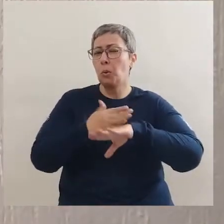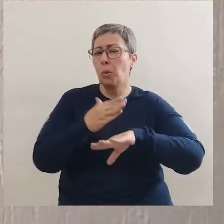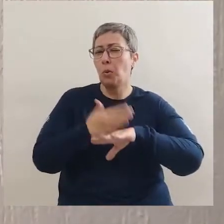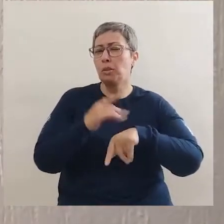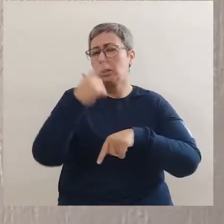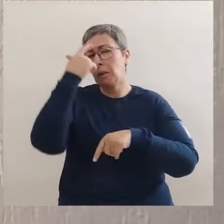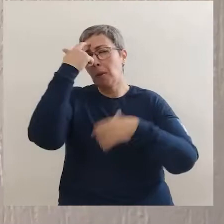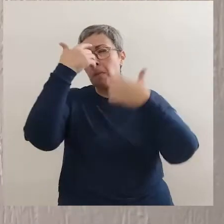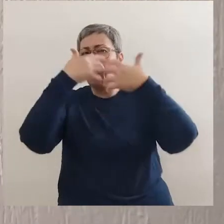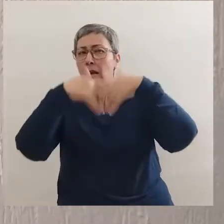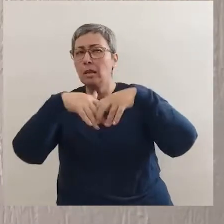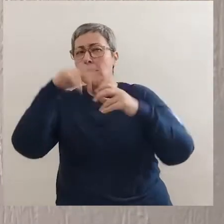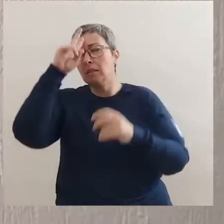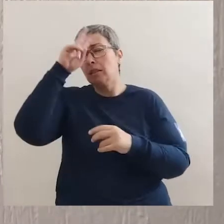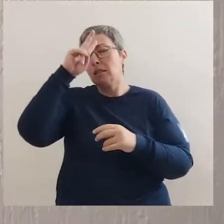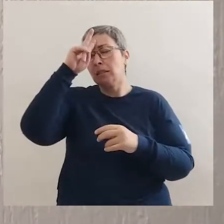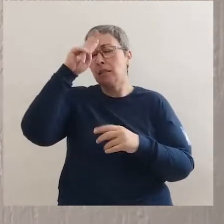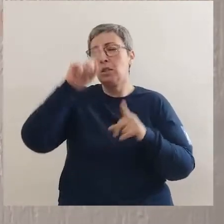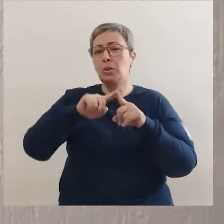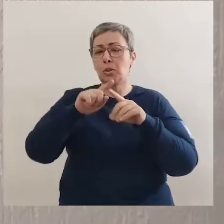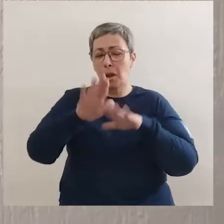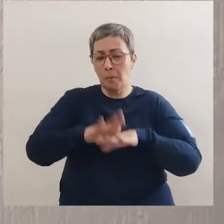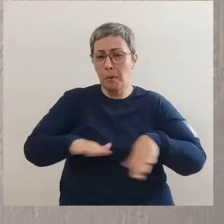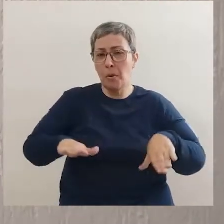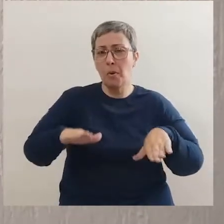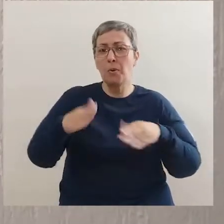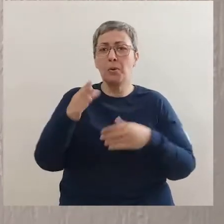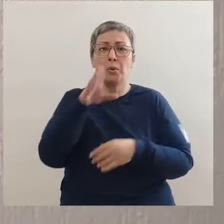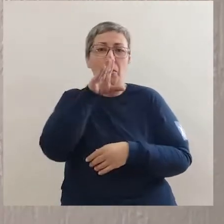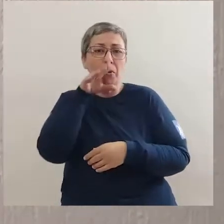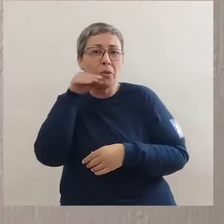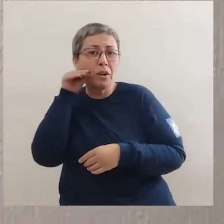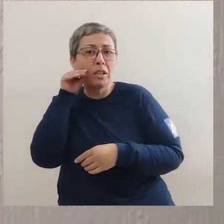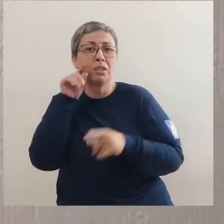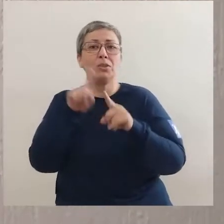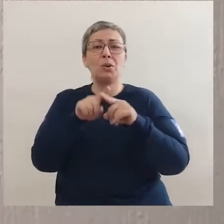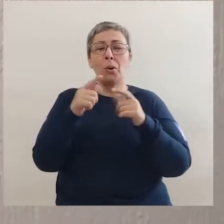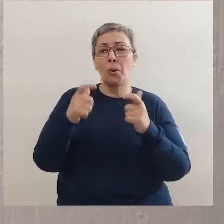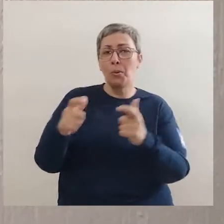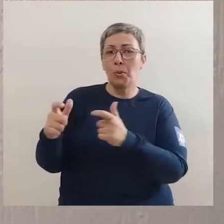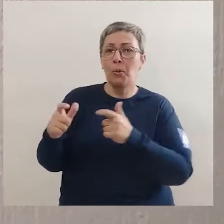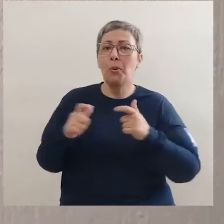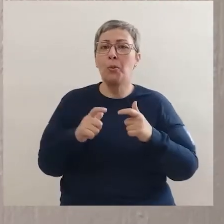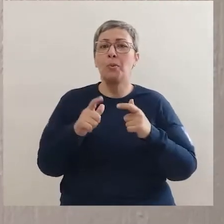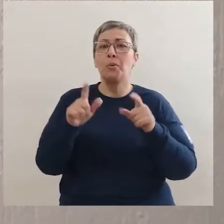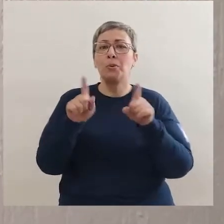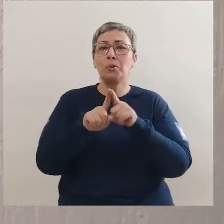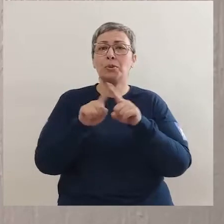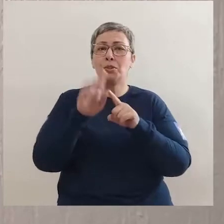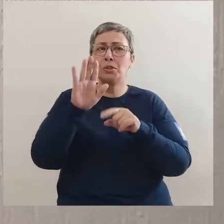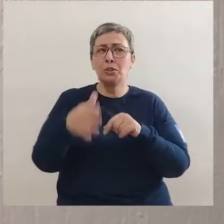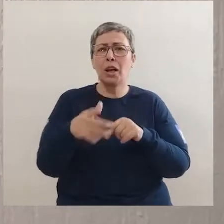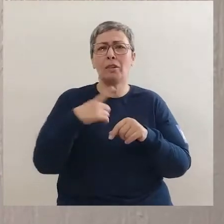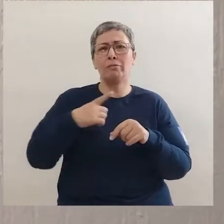nas lembranças da infância, da adolescência, né? De lugares que vocês já